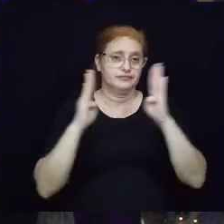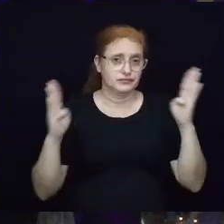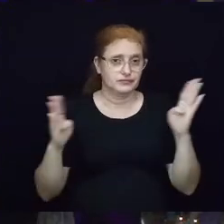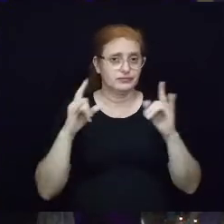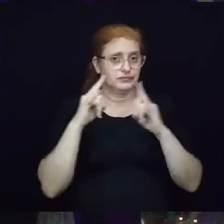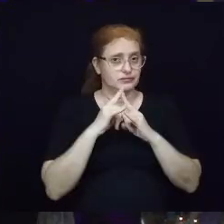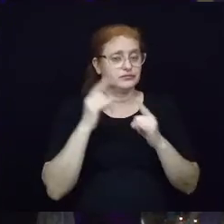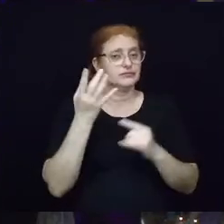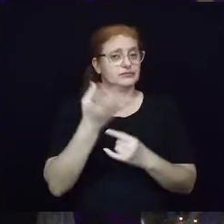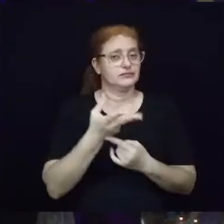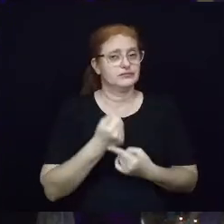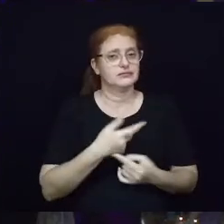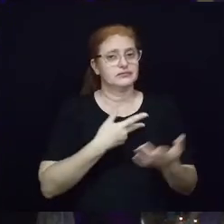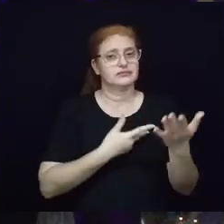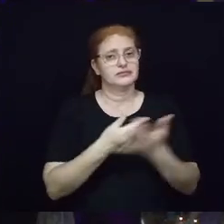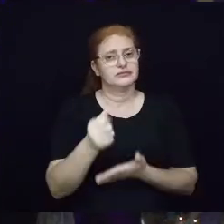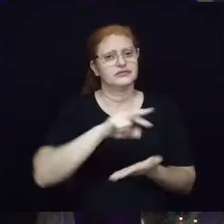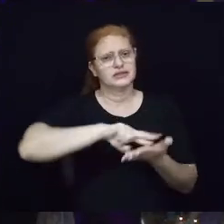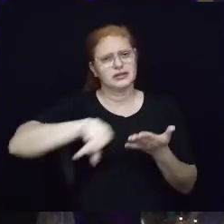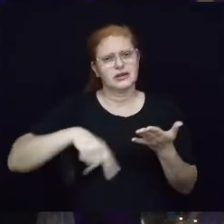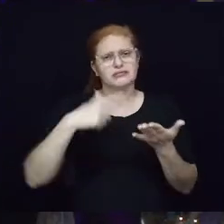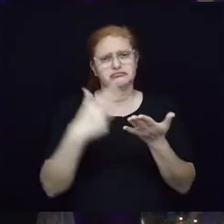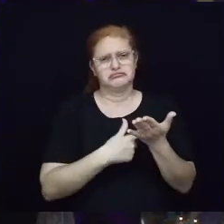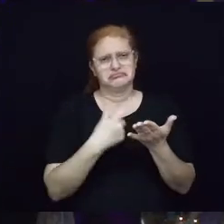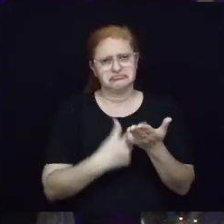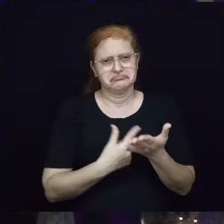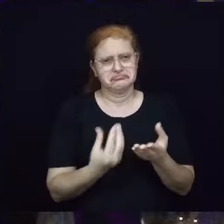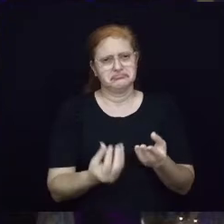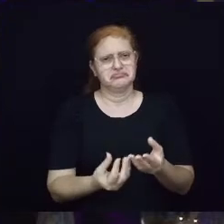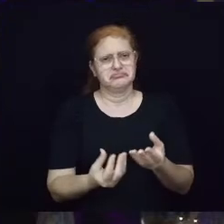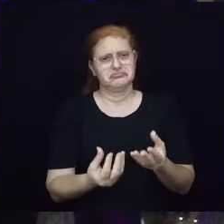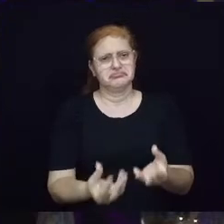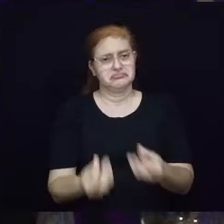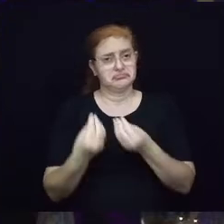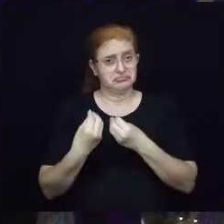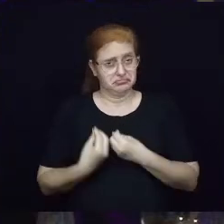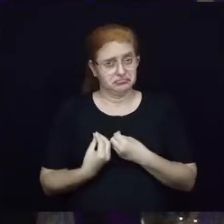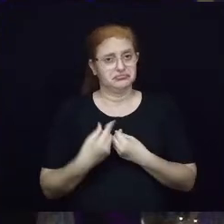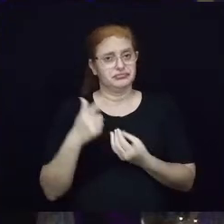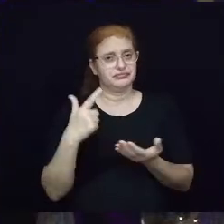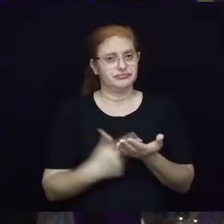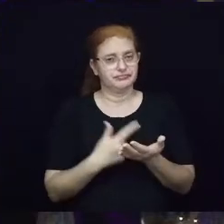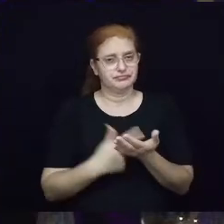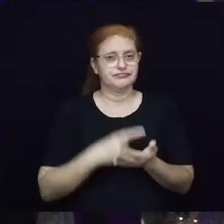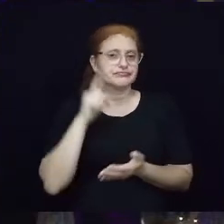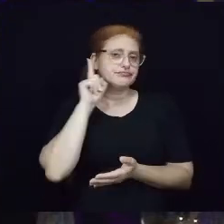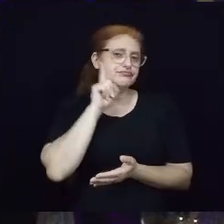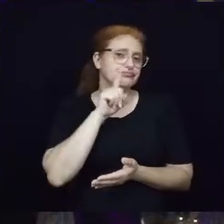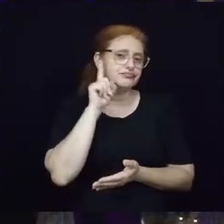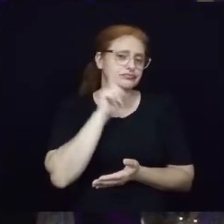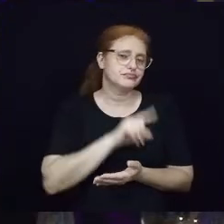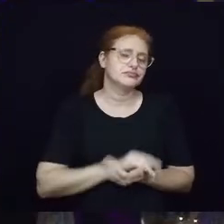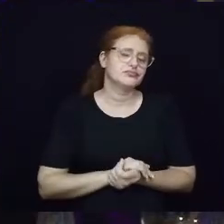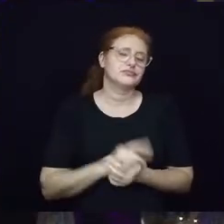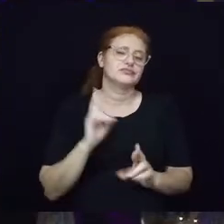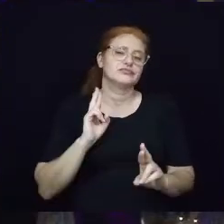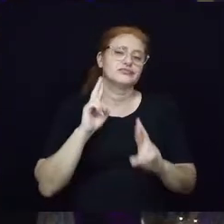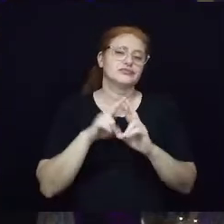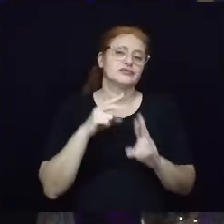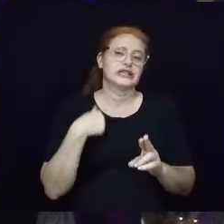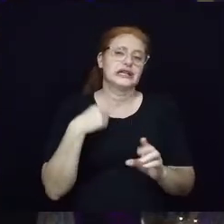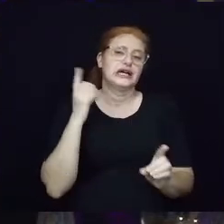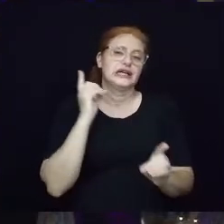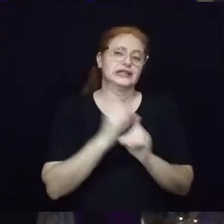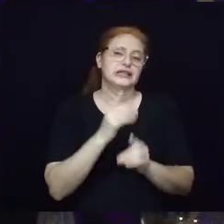lá do Instituto de Artes tinha comprado uma série de livros, tinha recebido uma série de livros americanos. E a referência que eu